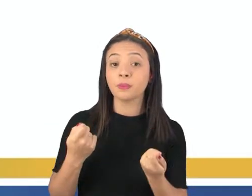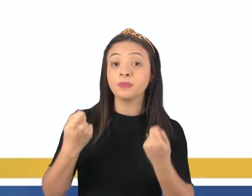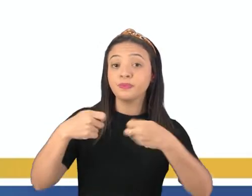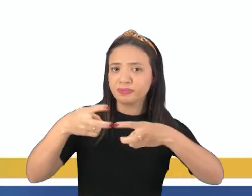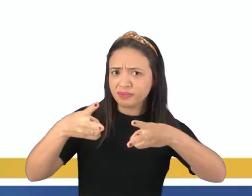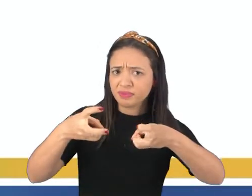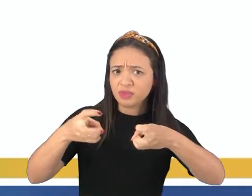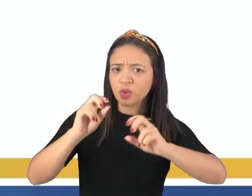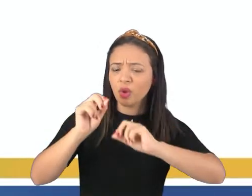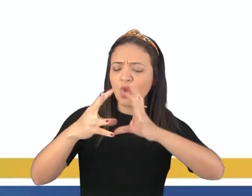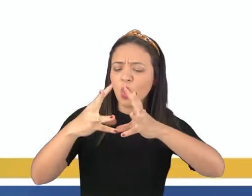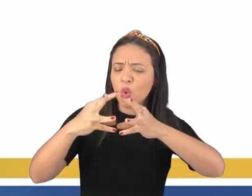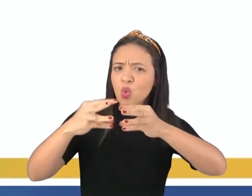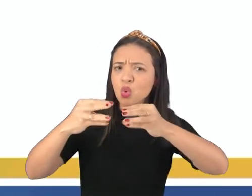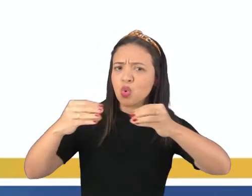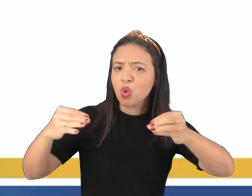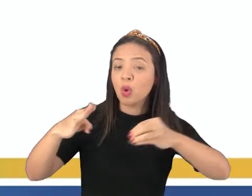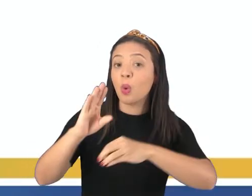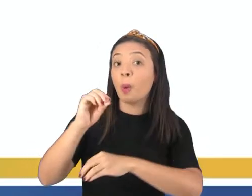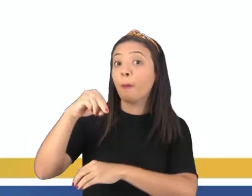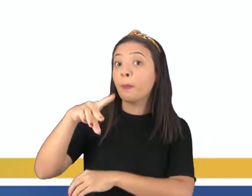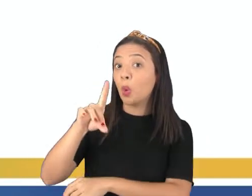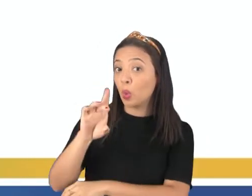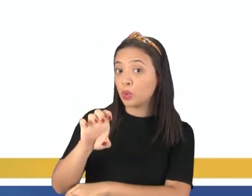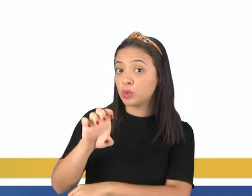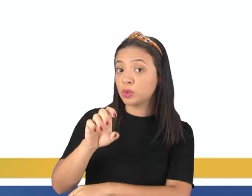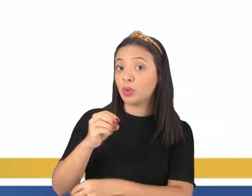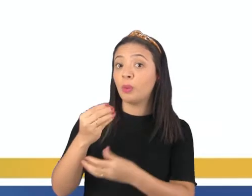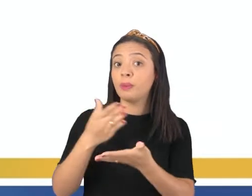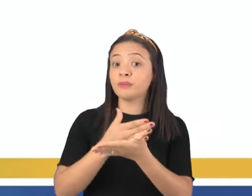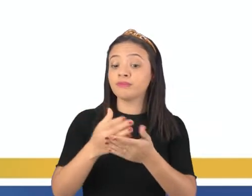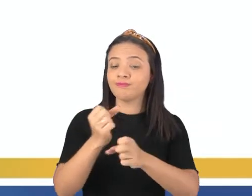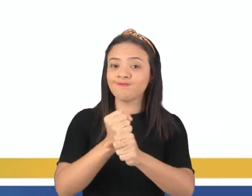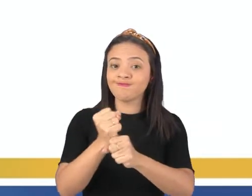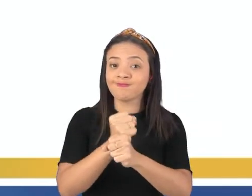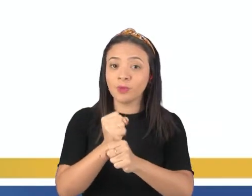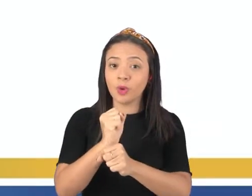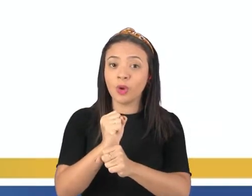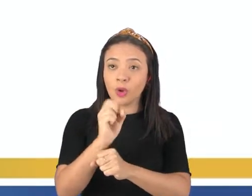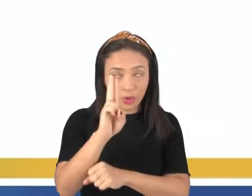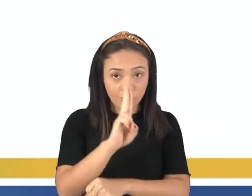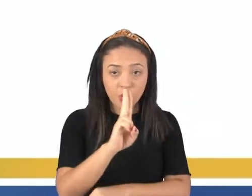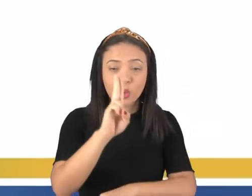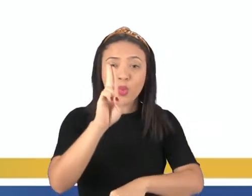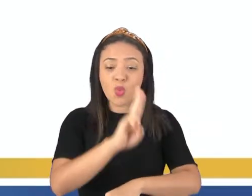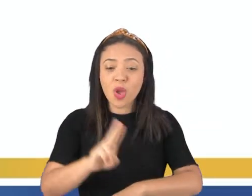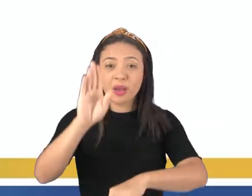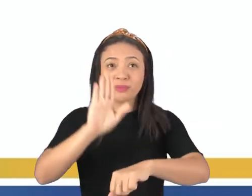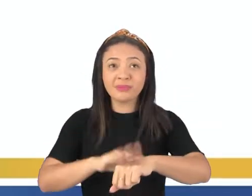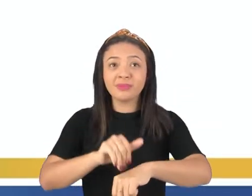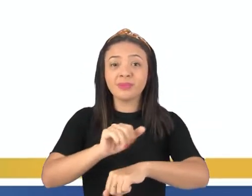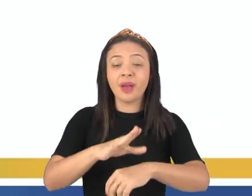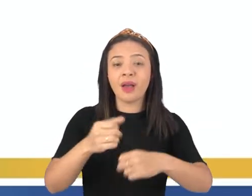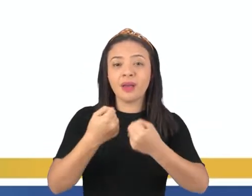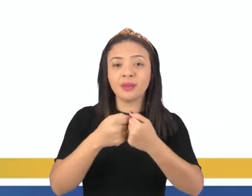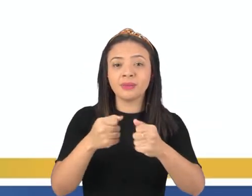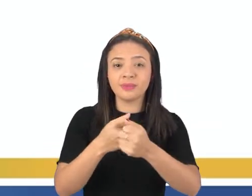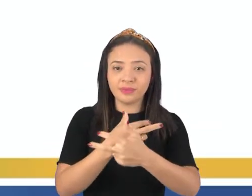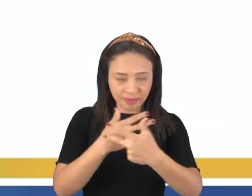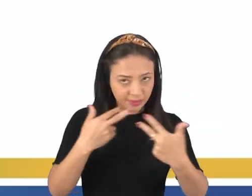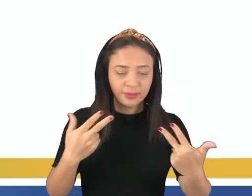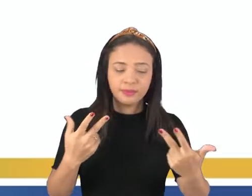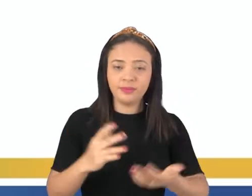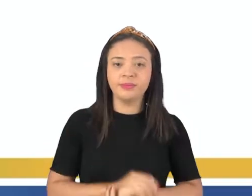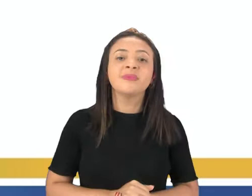o desaparecimento do bonde e o grande aumento do uso de ônibus e a ampla utilização do automóvel. Assim,